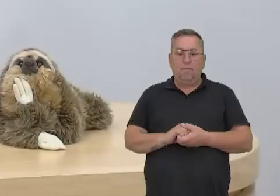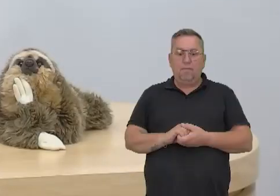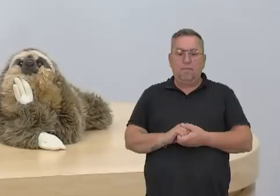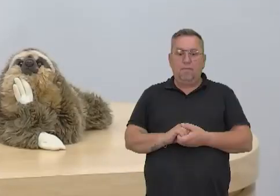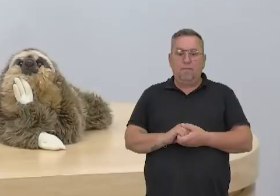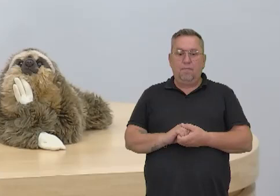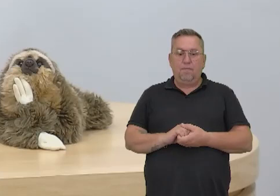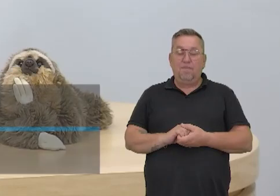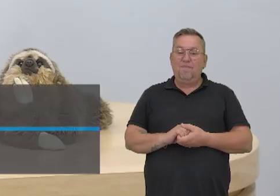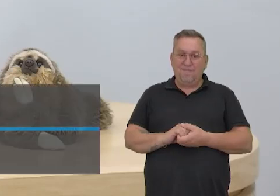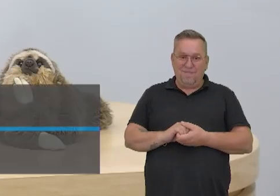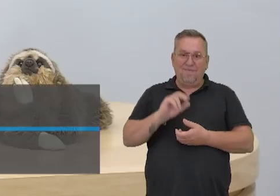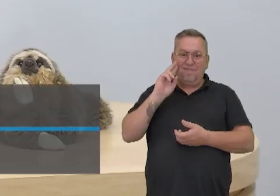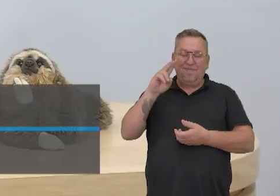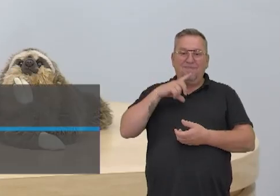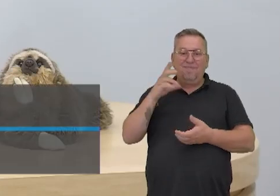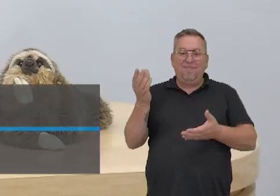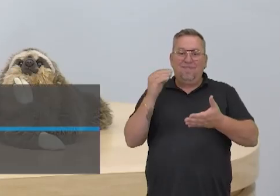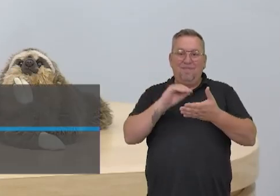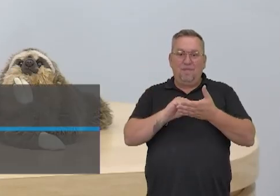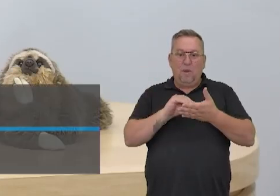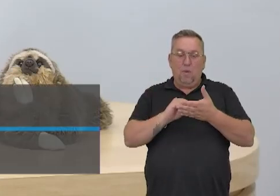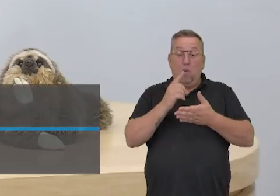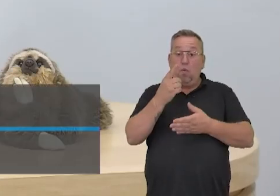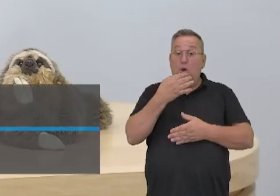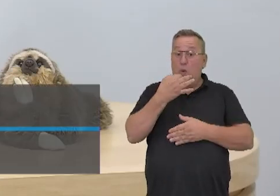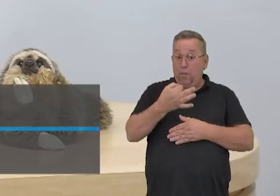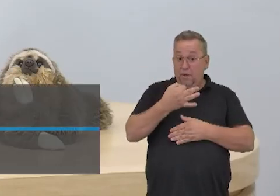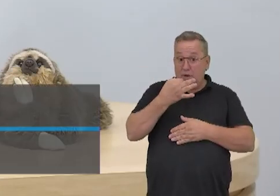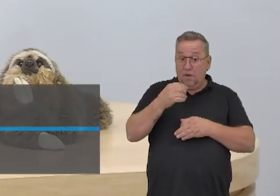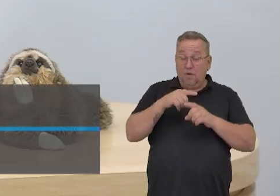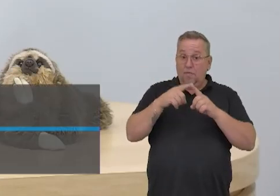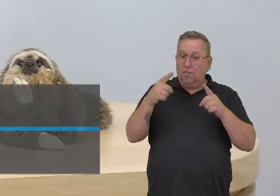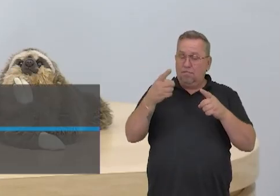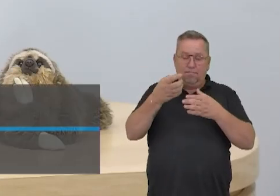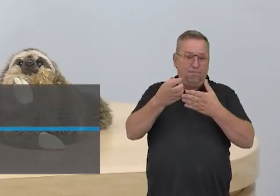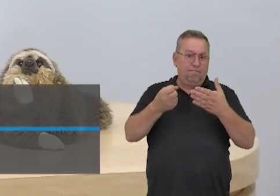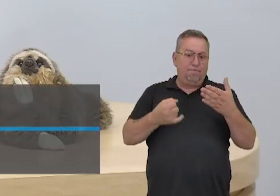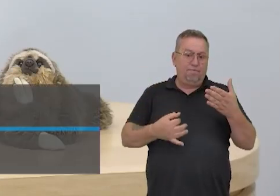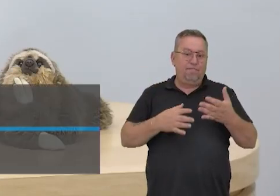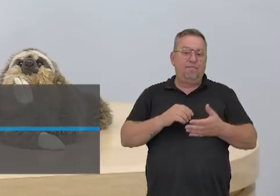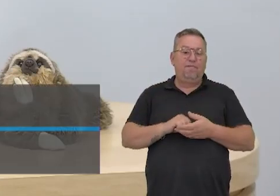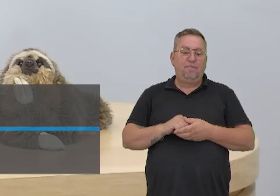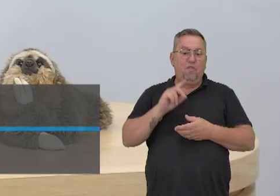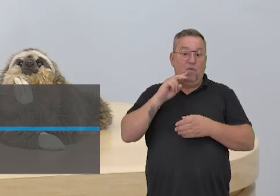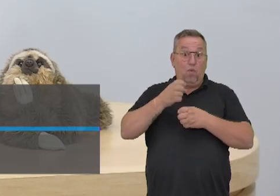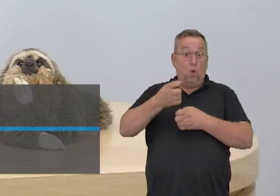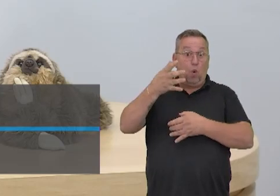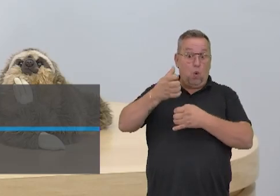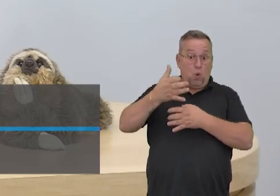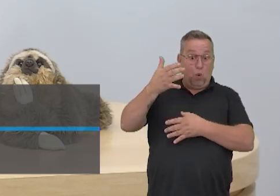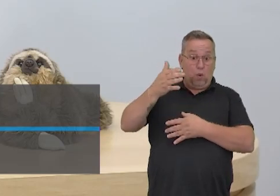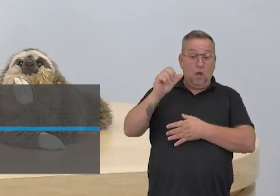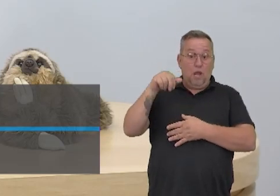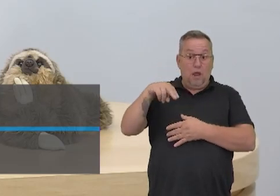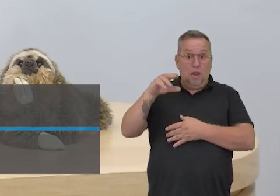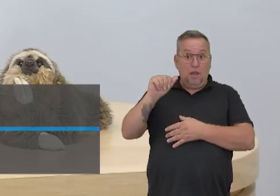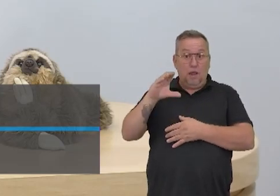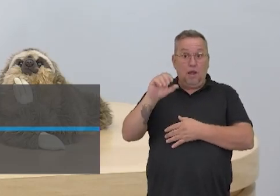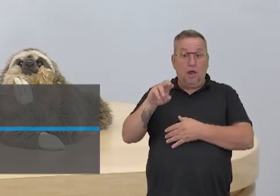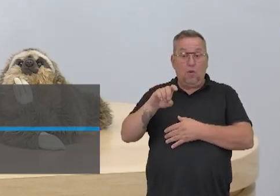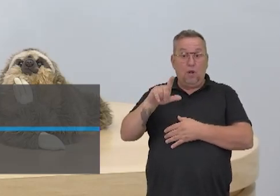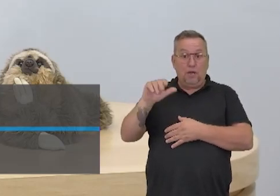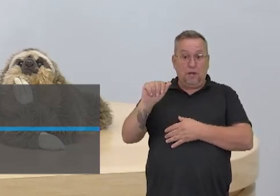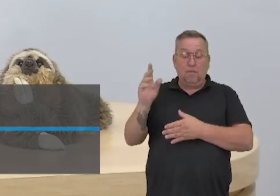Vamos lá, Elaine. Olha, eles estão colocando uma opinião, mas eles não justificaram. Peraí, vamos ver se sobe alguma aqui. Ó. Ana Carolina da Pro